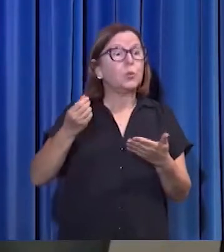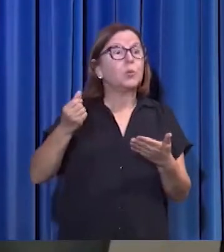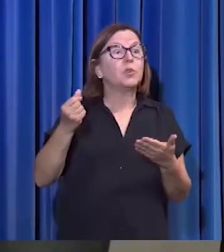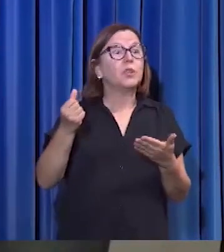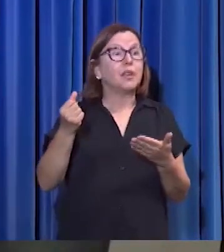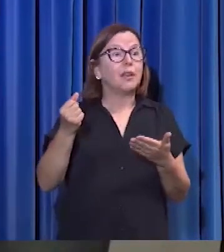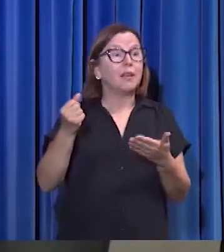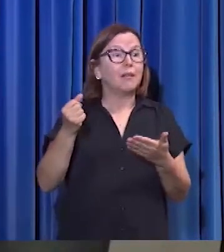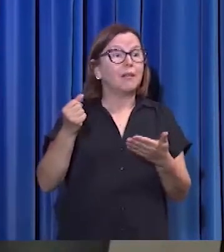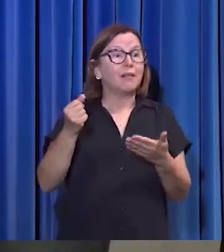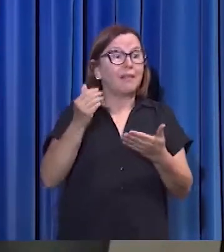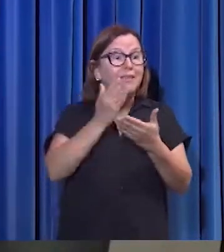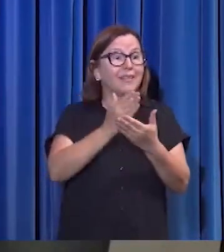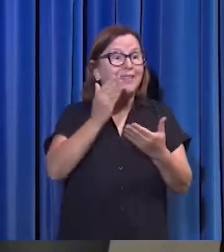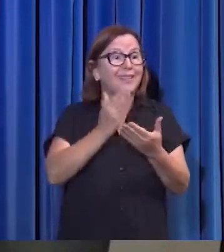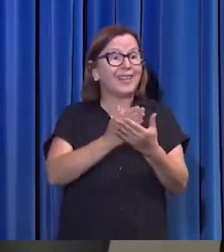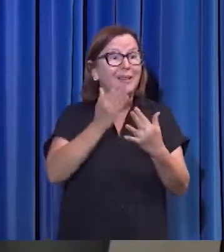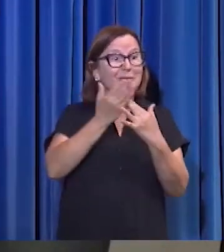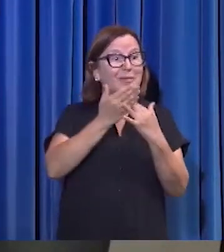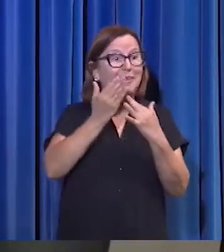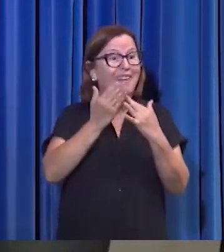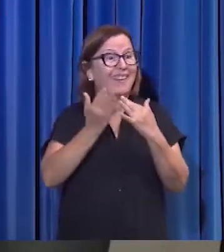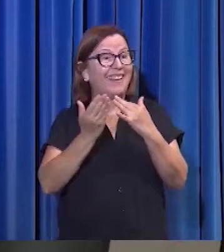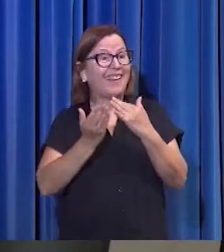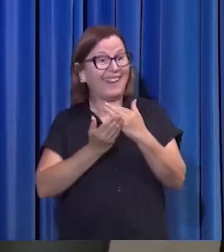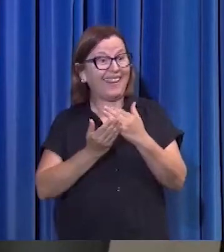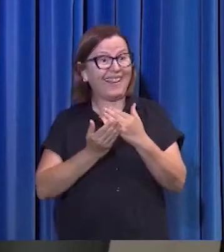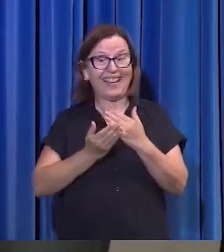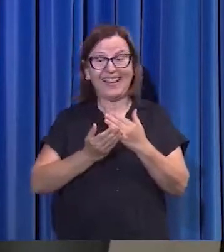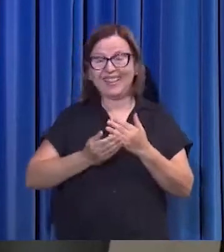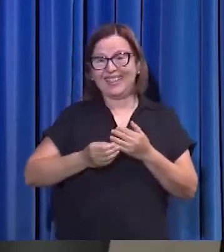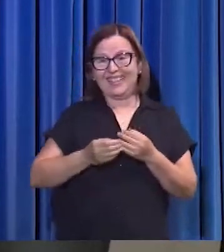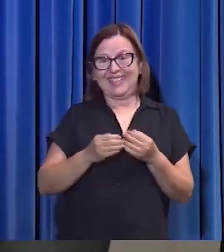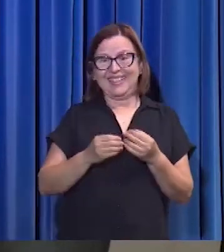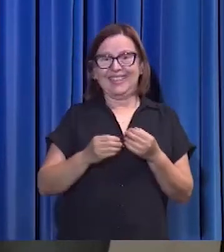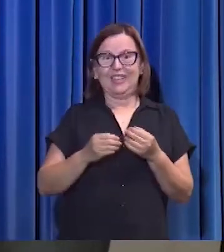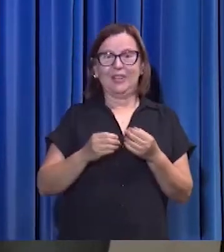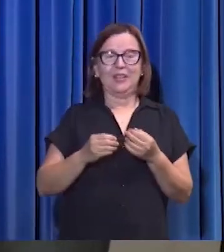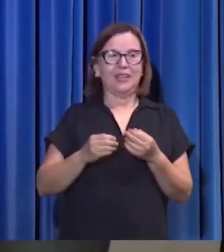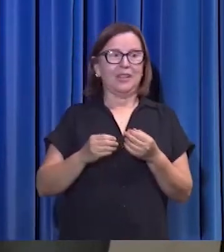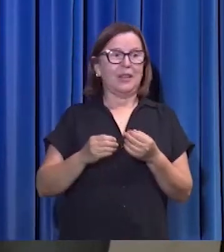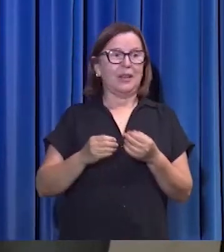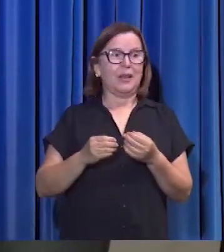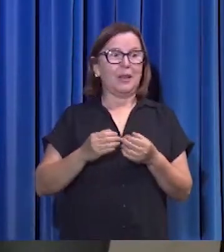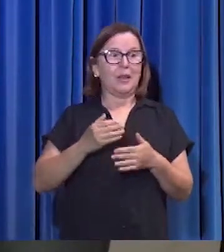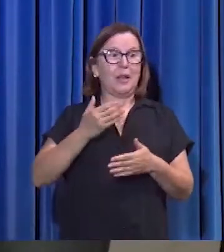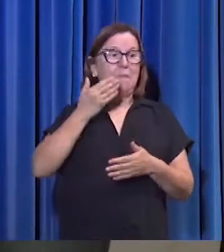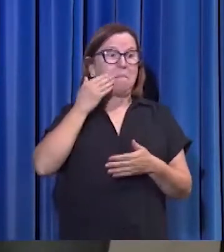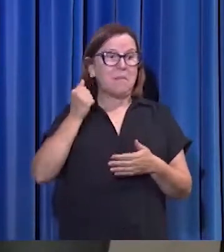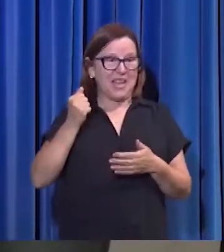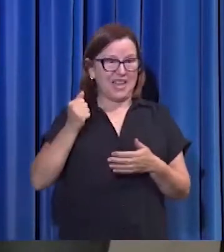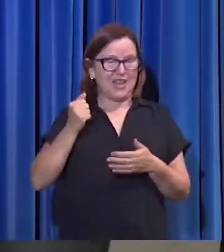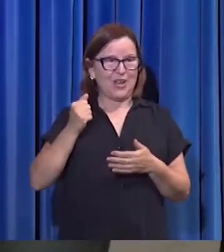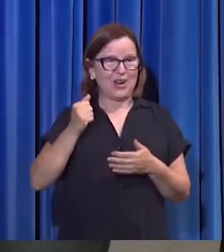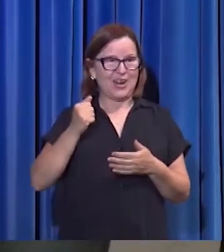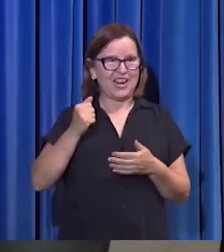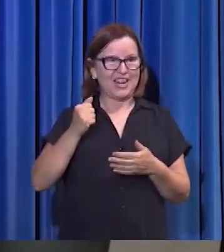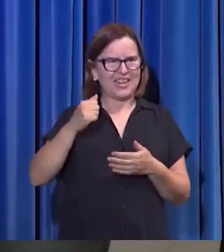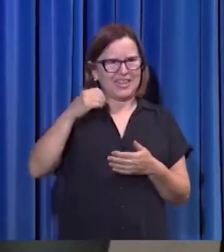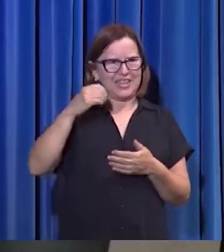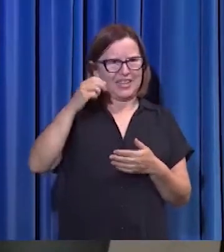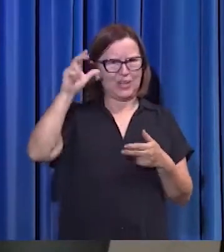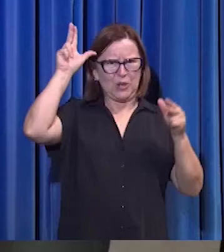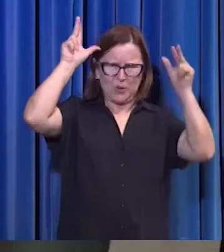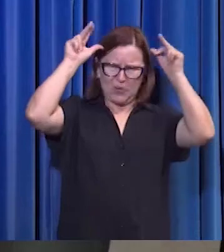antigo, que era uma fortuna, valia mais do que os cavalos dos outros. Só que o dinheiro tinha